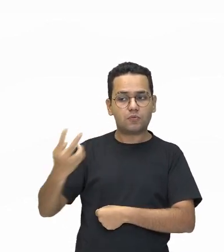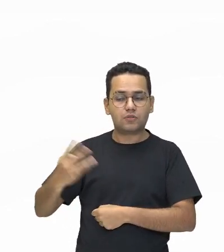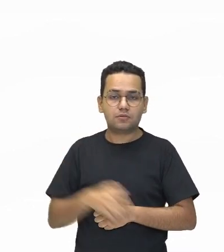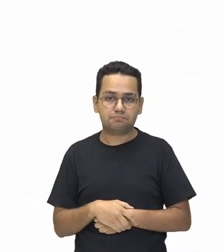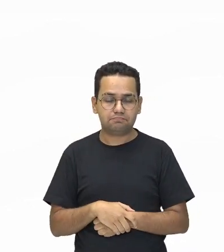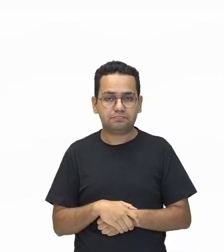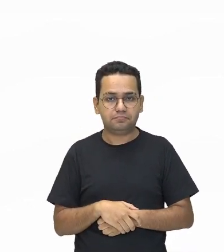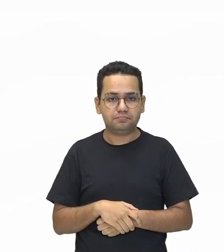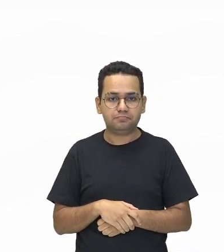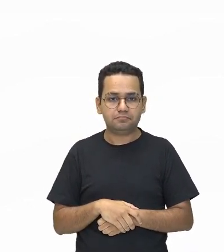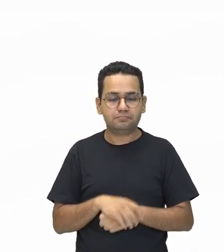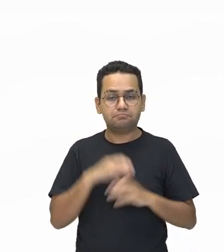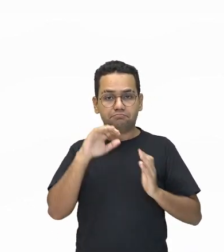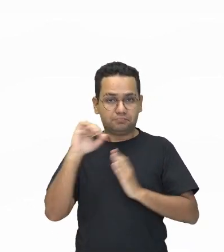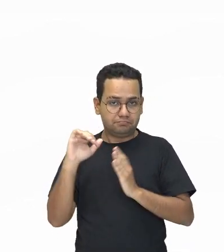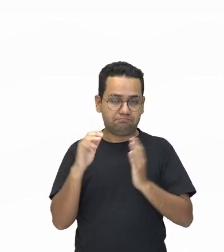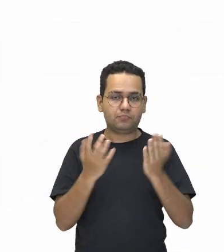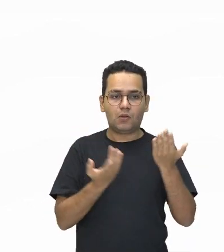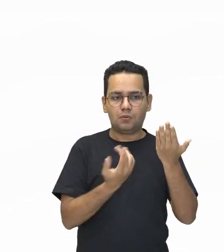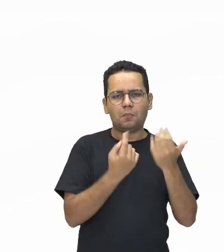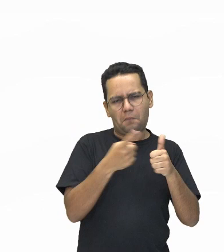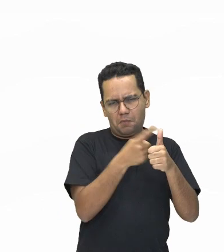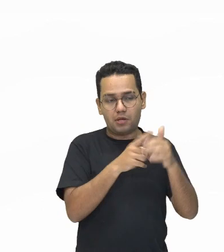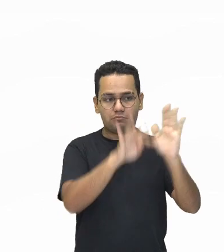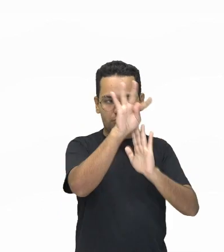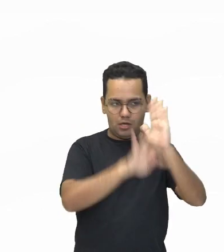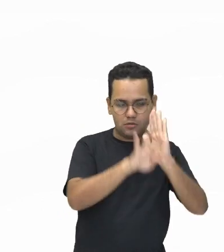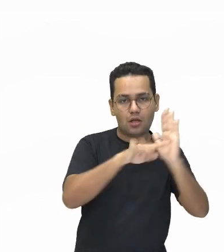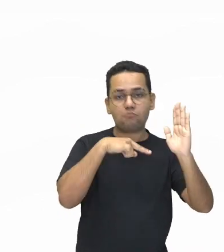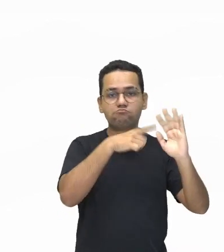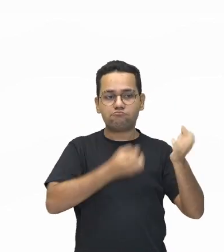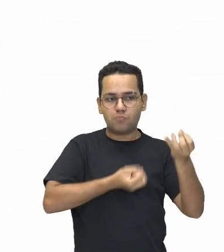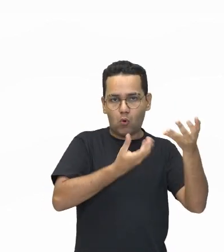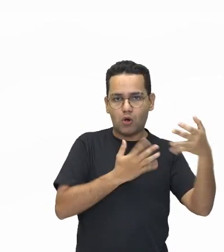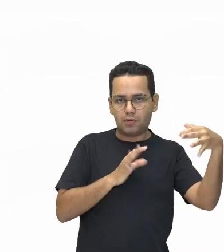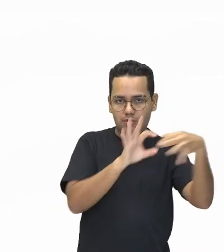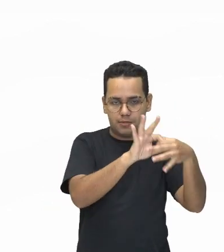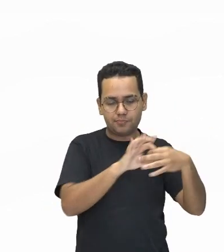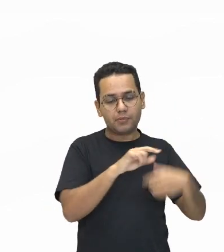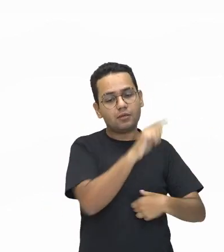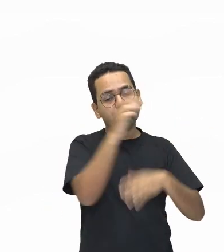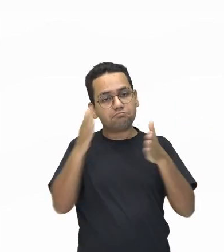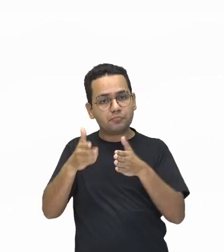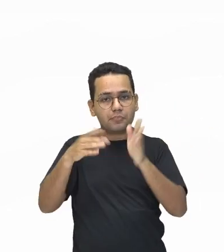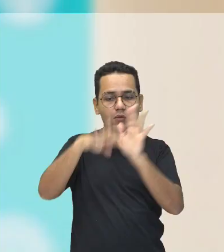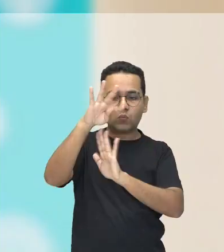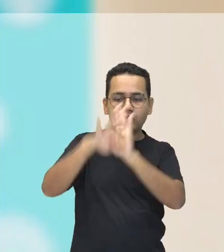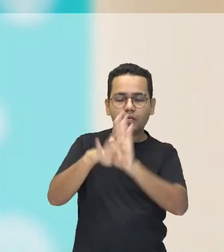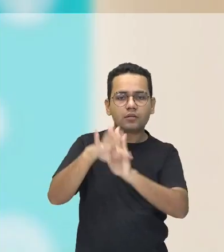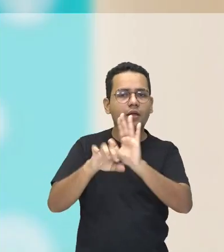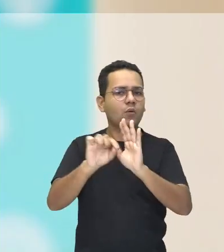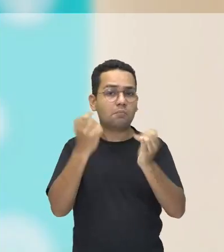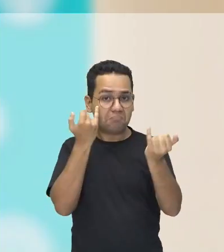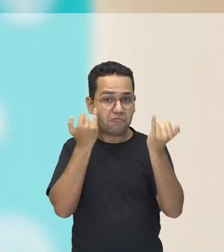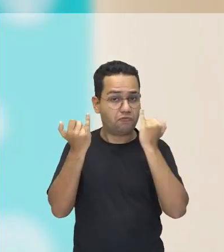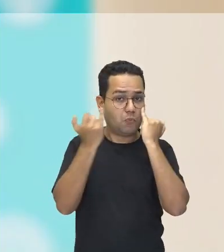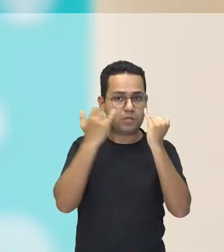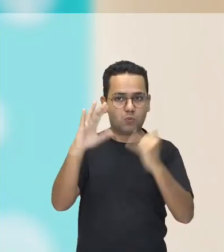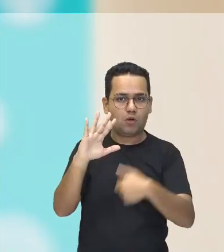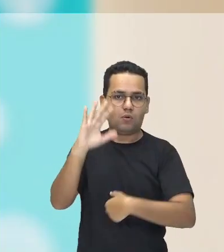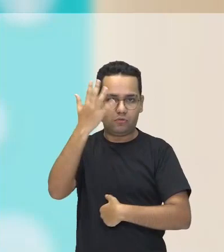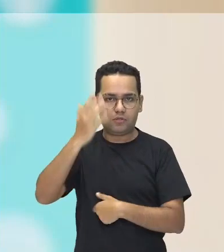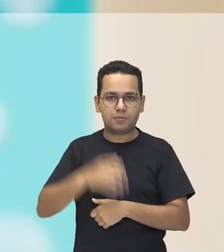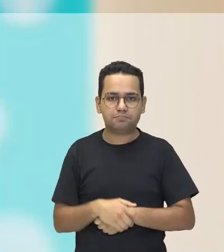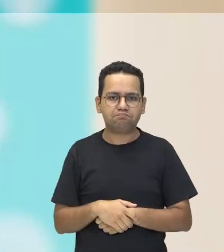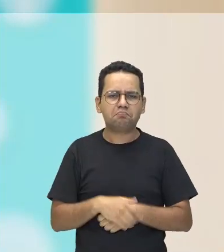primeiro momento um poema e agora vocês viram um texto ali tratando a respeito de uma situação. Então, qual é a diferença